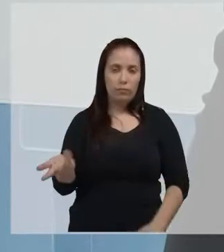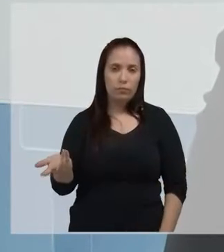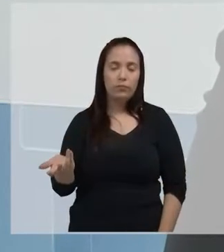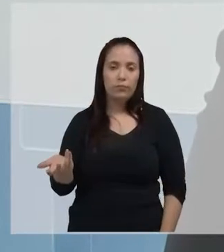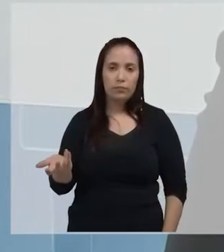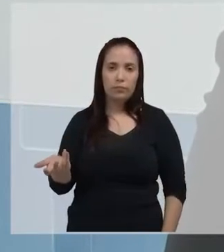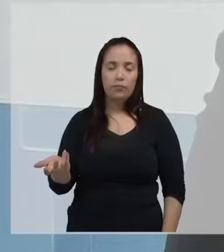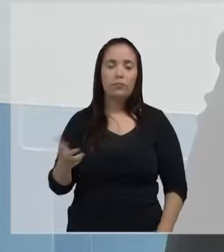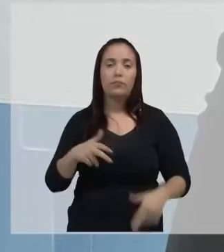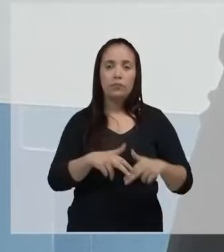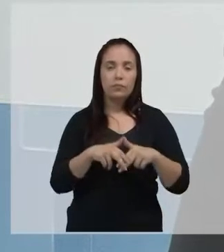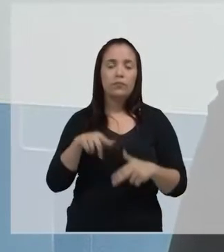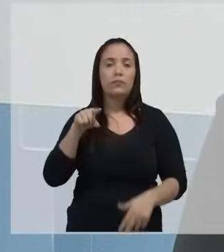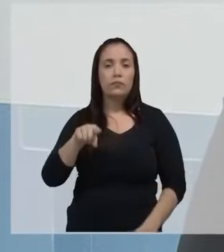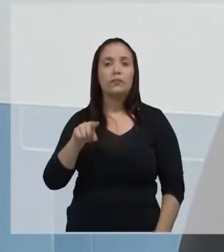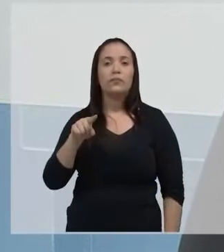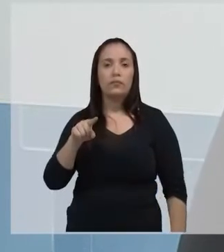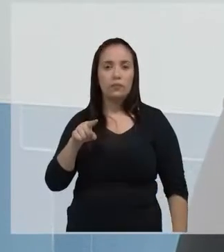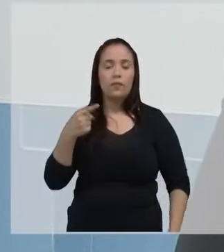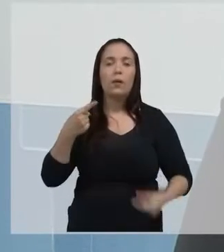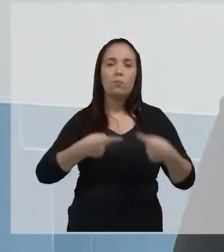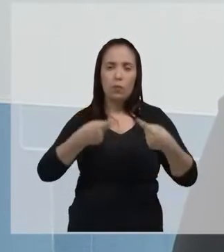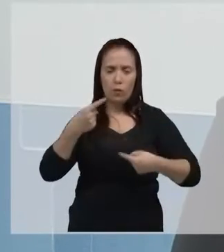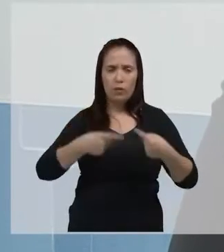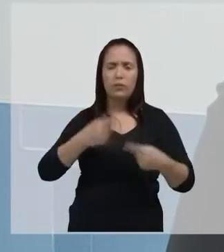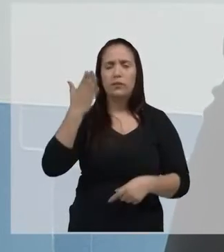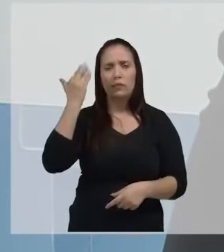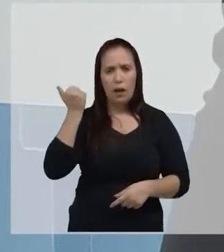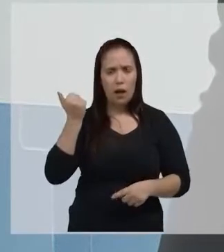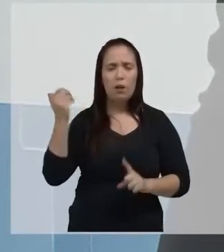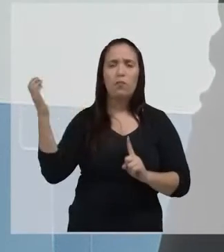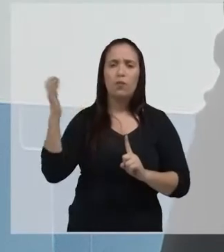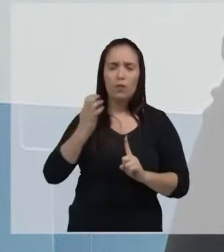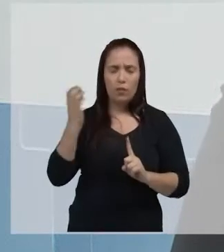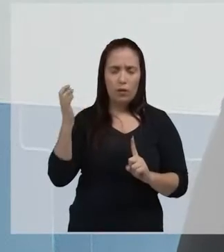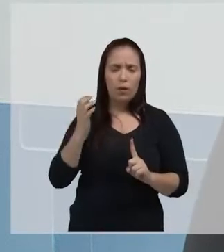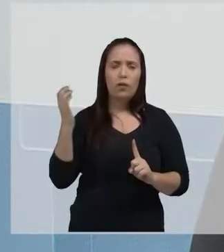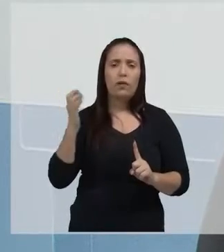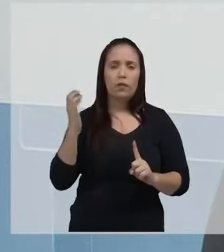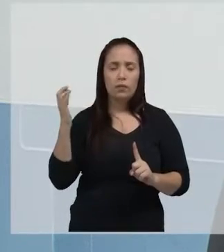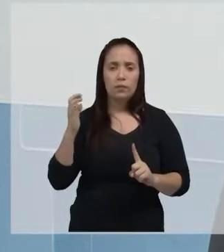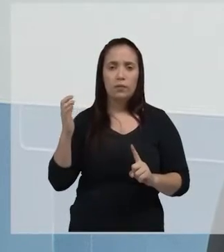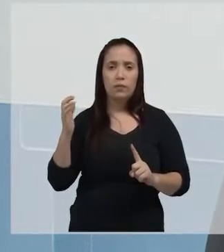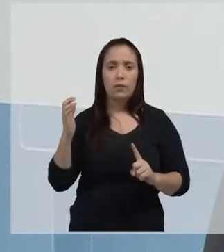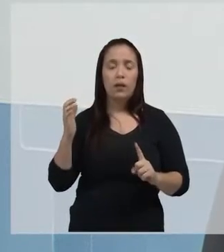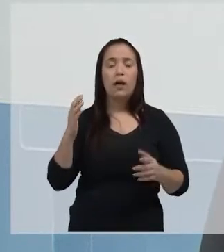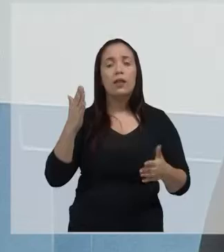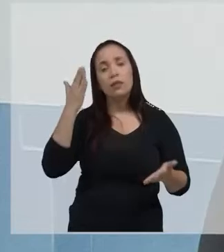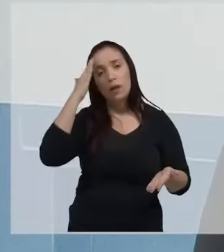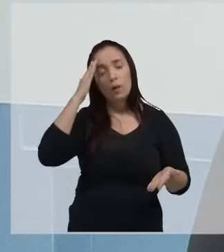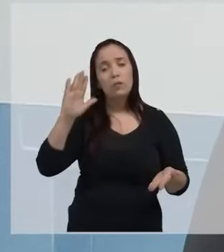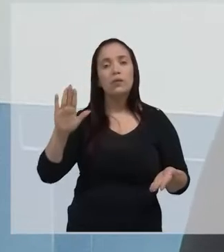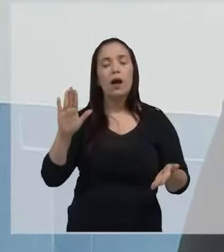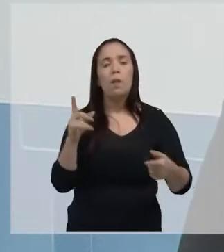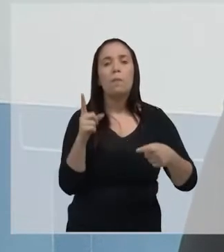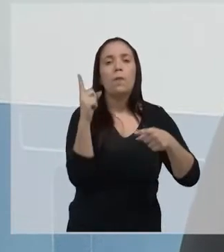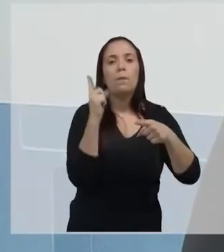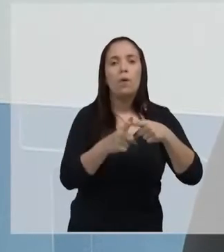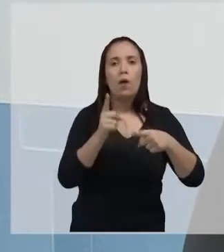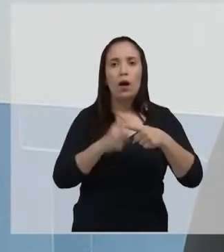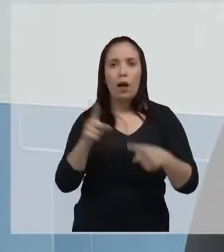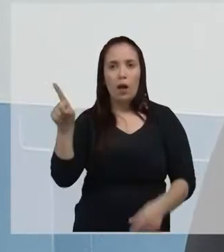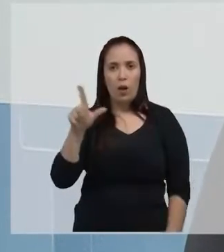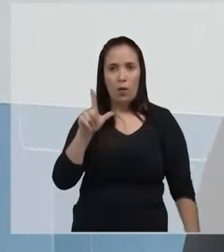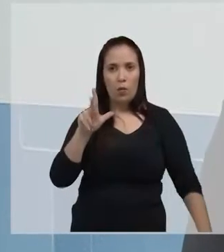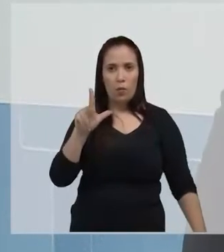Então, é uma decisão politizada sim. Eles não sabem que aquilo aconteceu não porque o Lula quis,